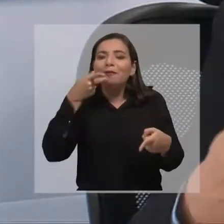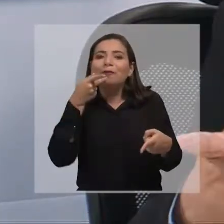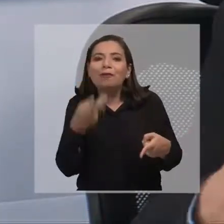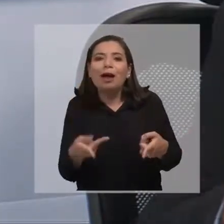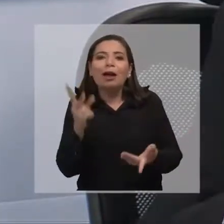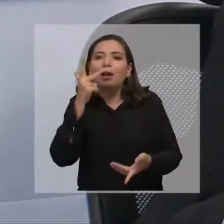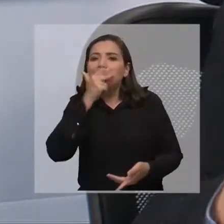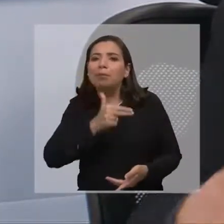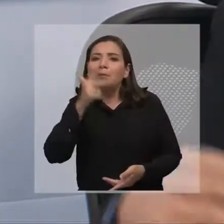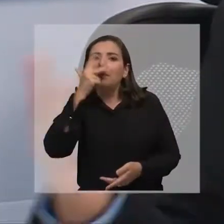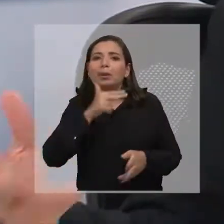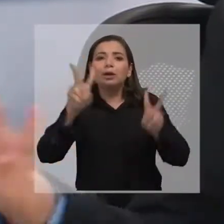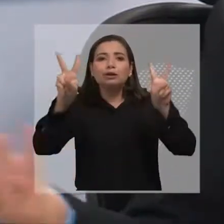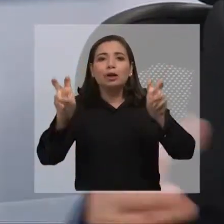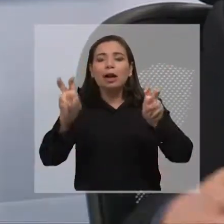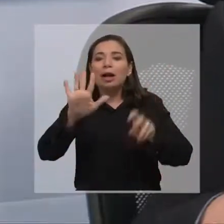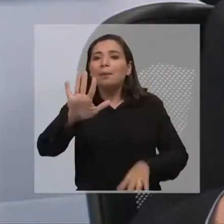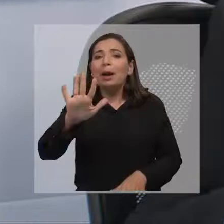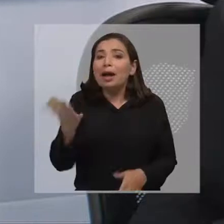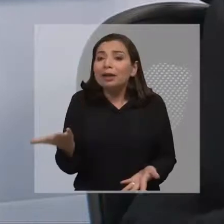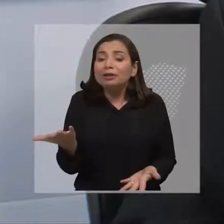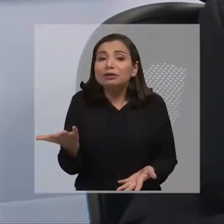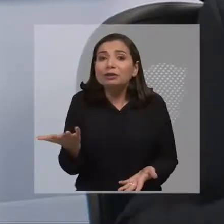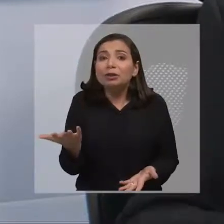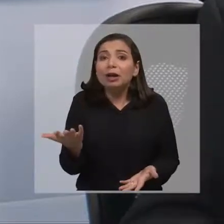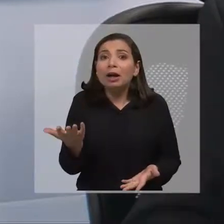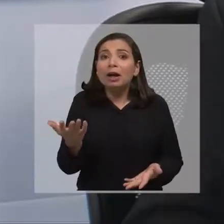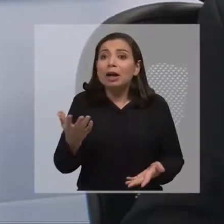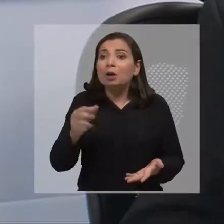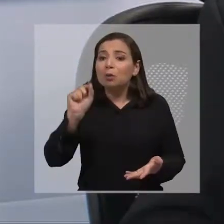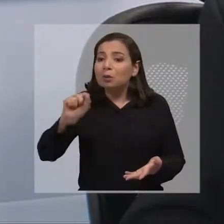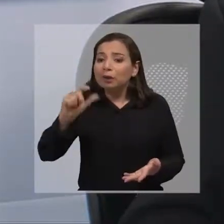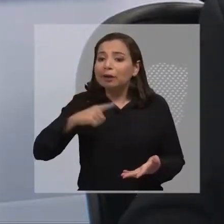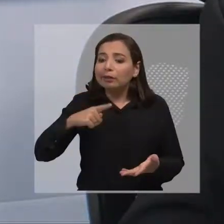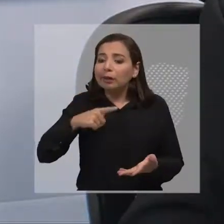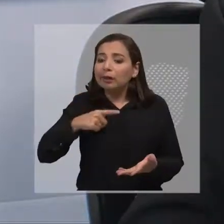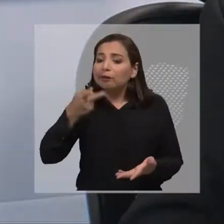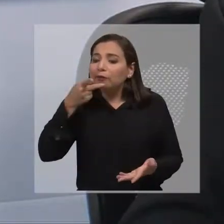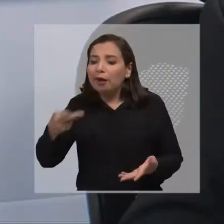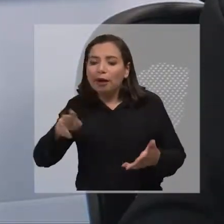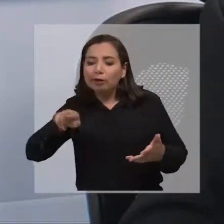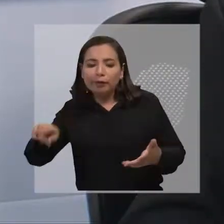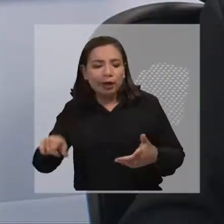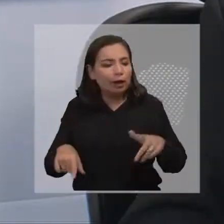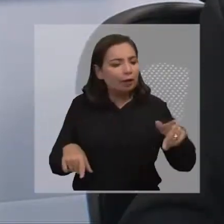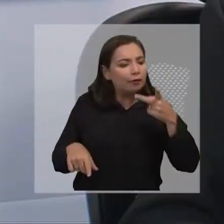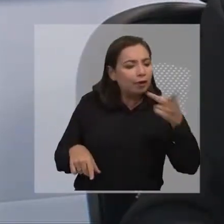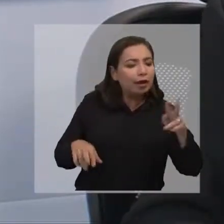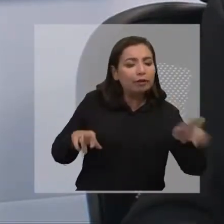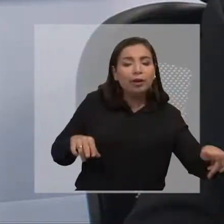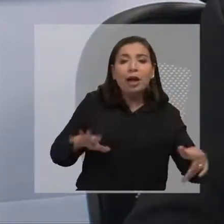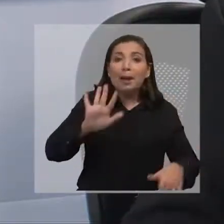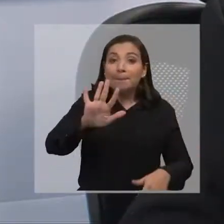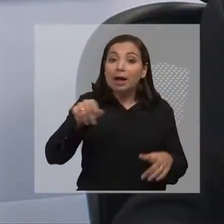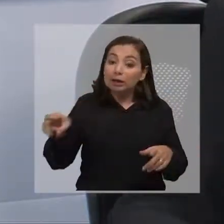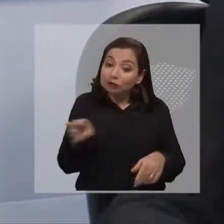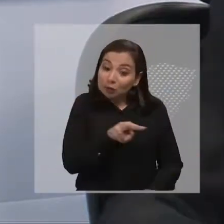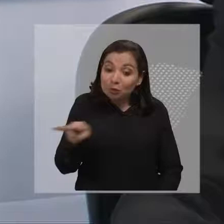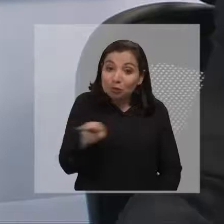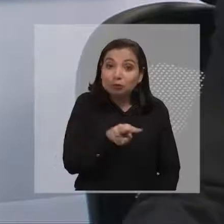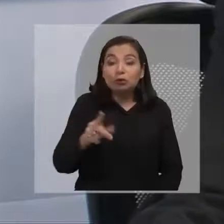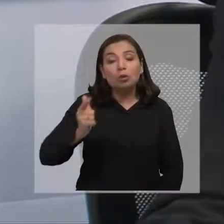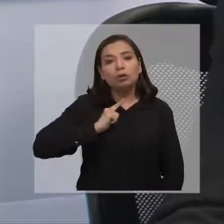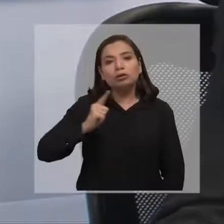falando do mesmo assunto, com uma linguagem diferente, mas com o mesmo teor, do que literalmente atacando